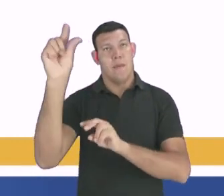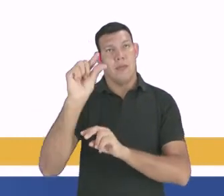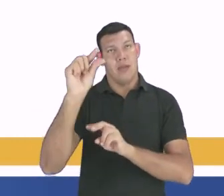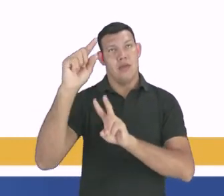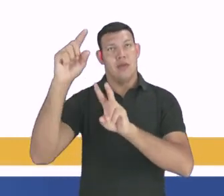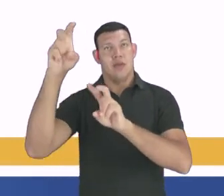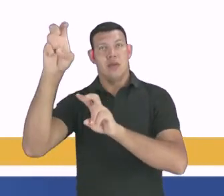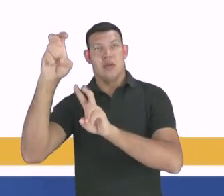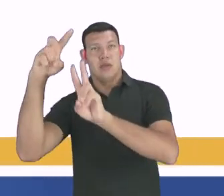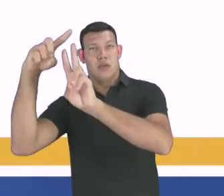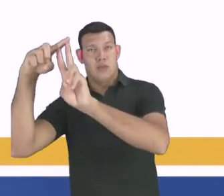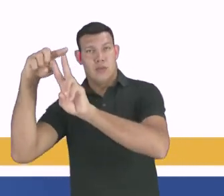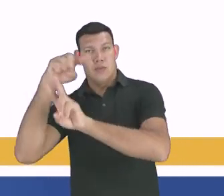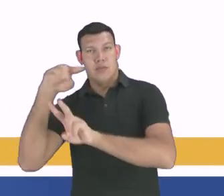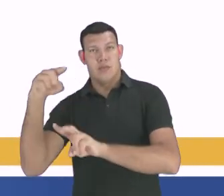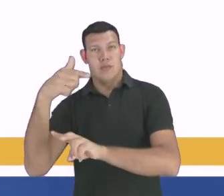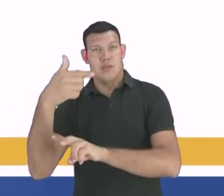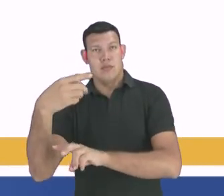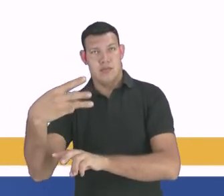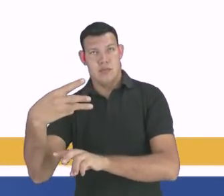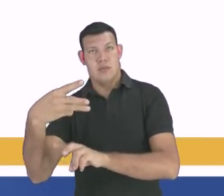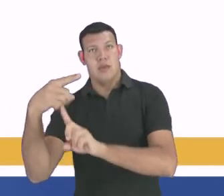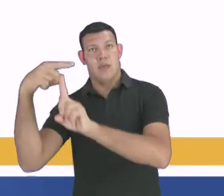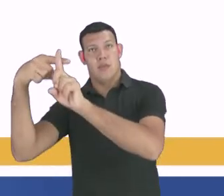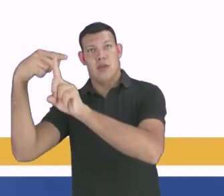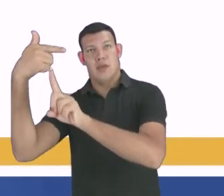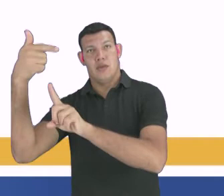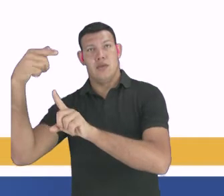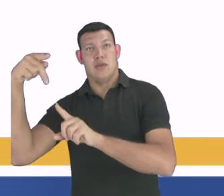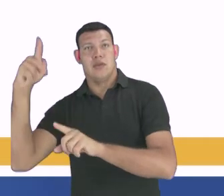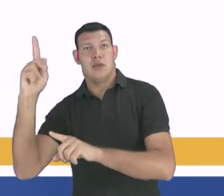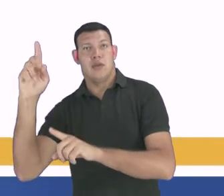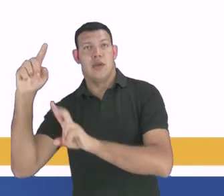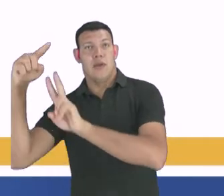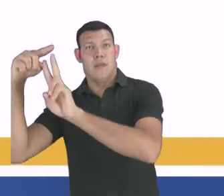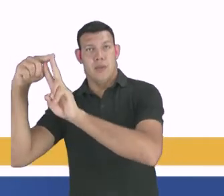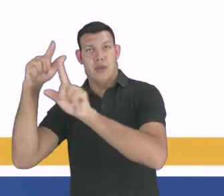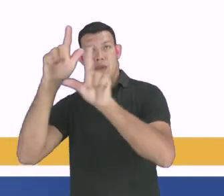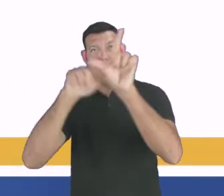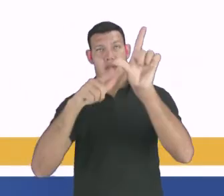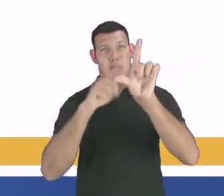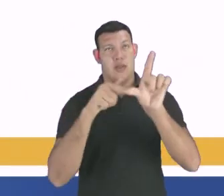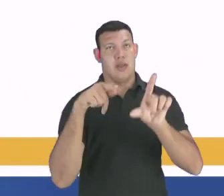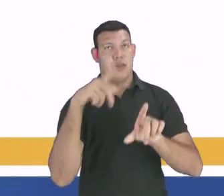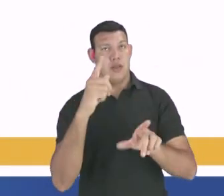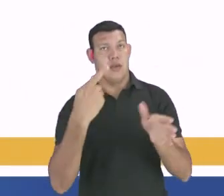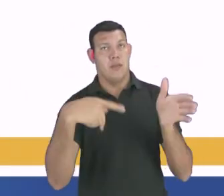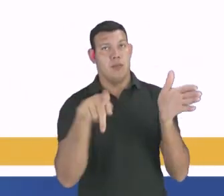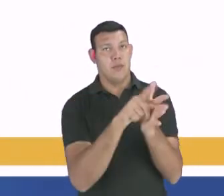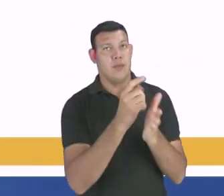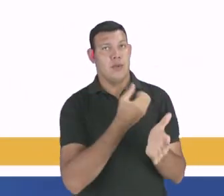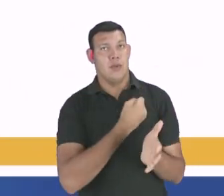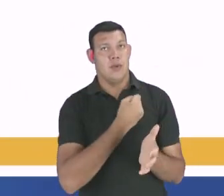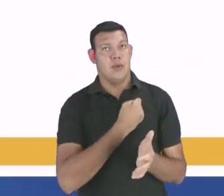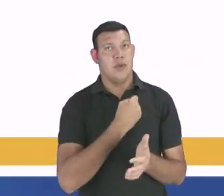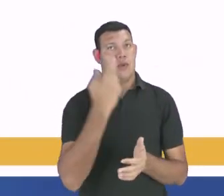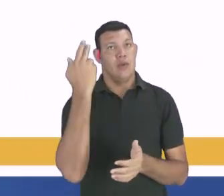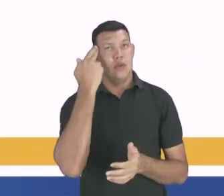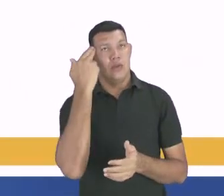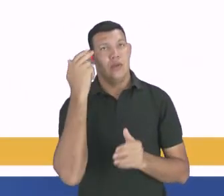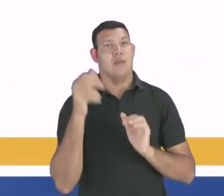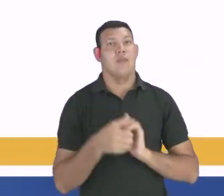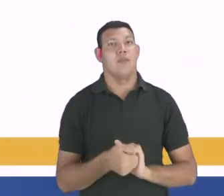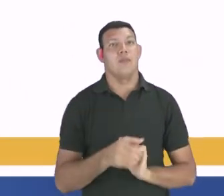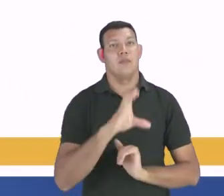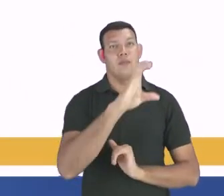3 mais 2kπ, quando k pertencente aos inteiros. E aí nós temos o conjunto de solução para o cosseno.